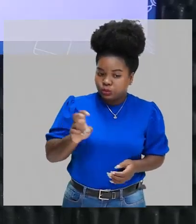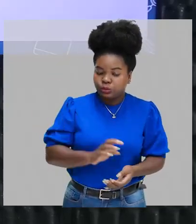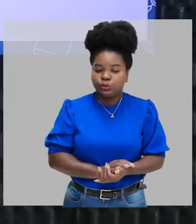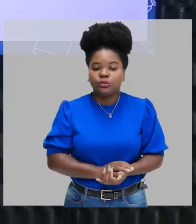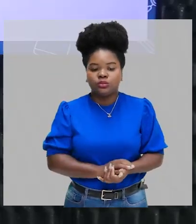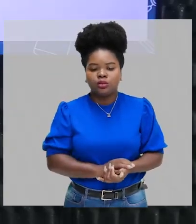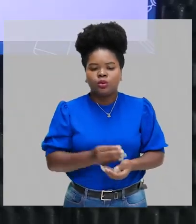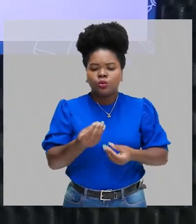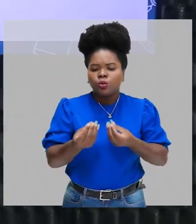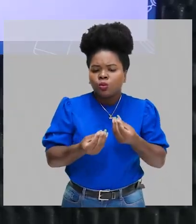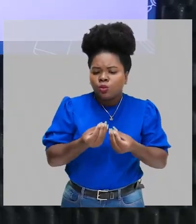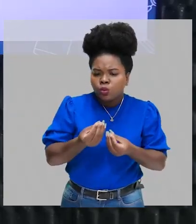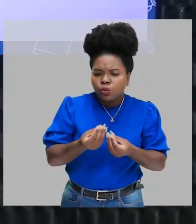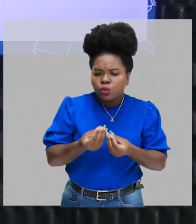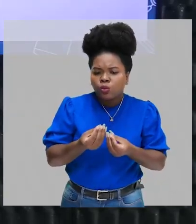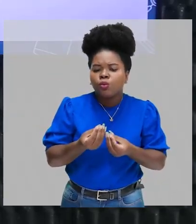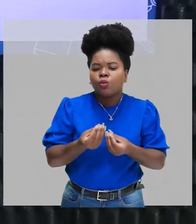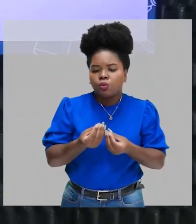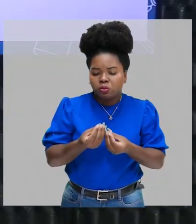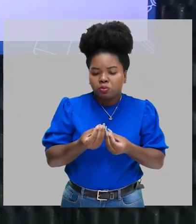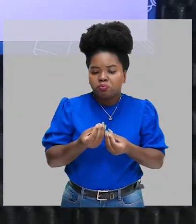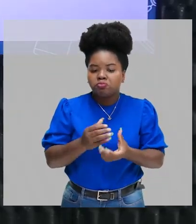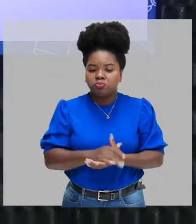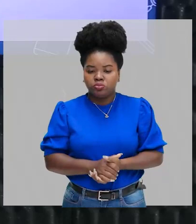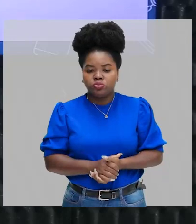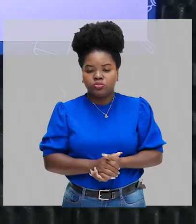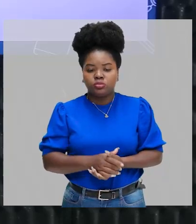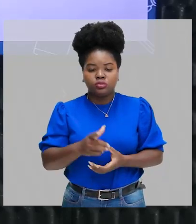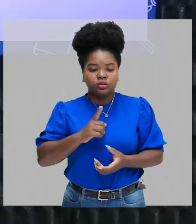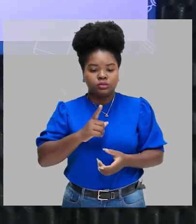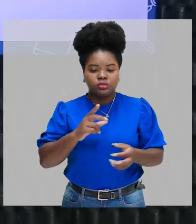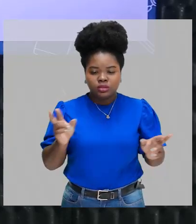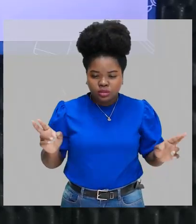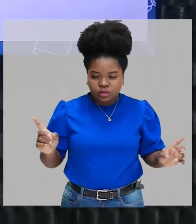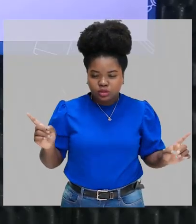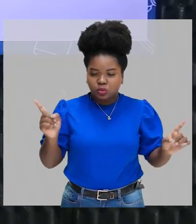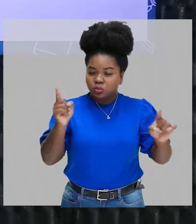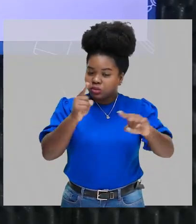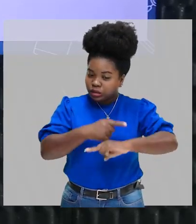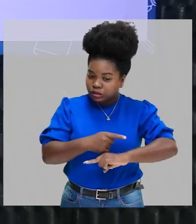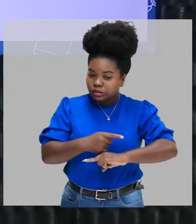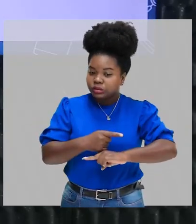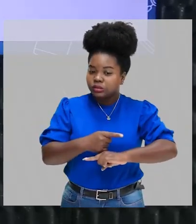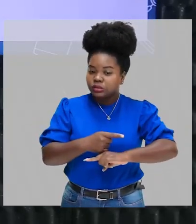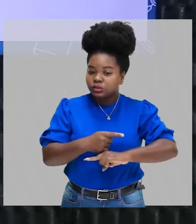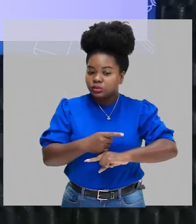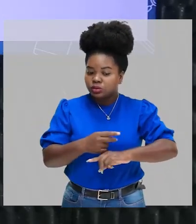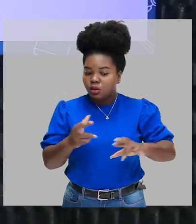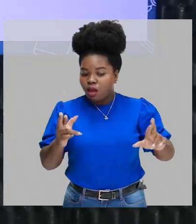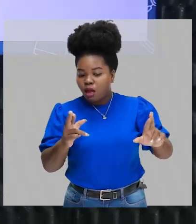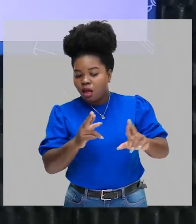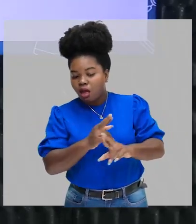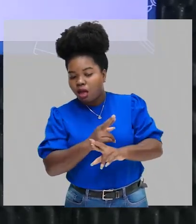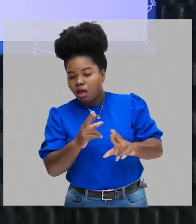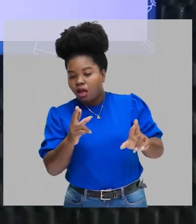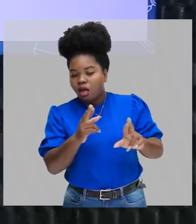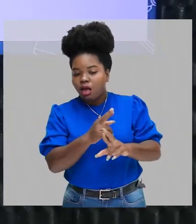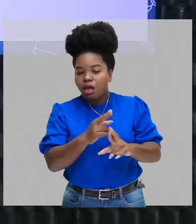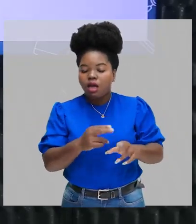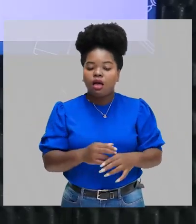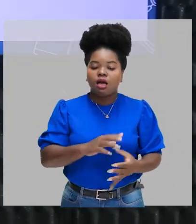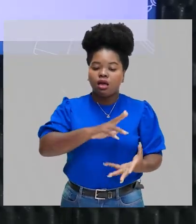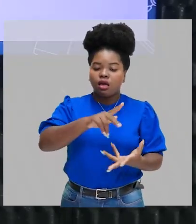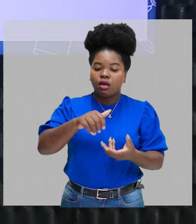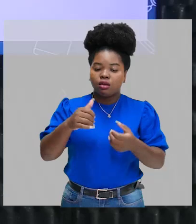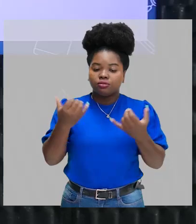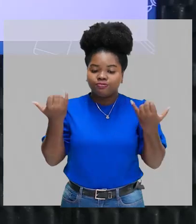como resolver as contradições sobre a globalização. Beleza? Então percebe que é uma aula aí cheia de conceitos, cheia